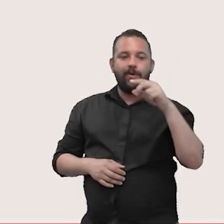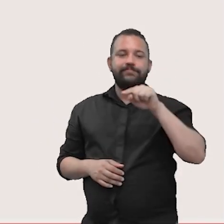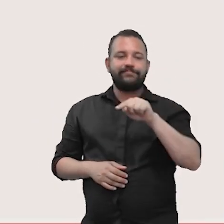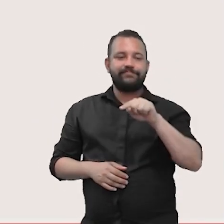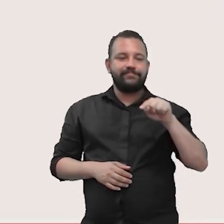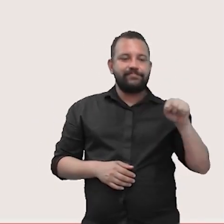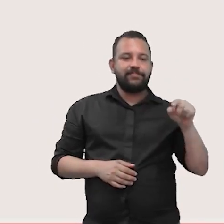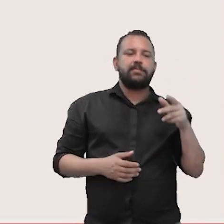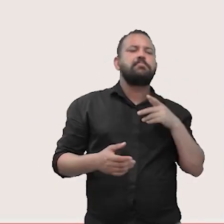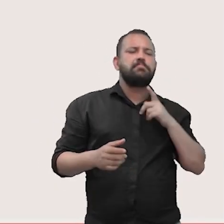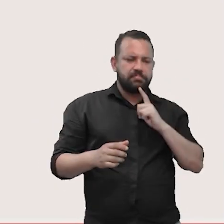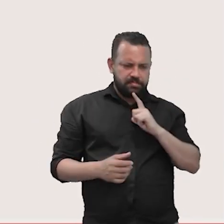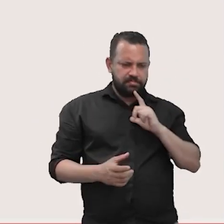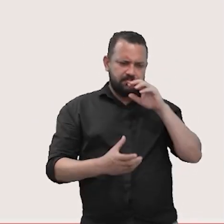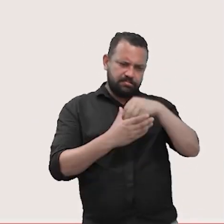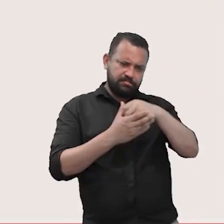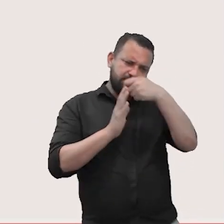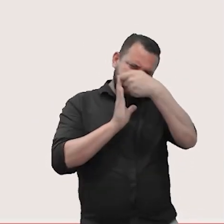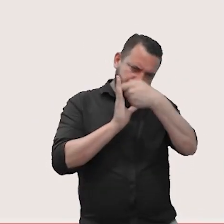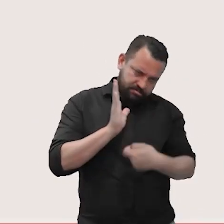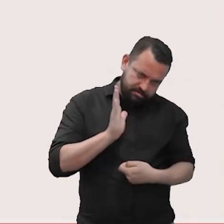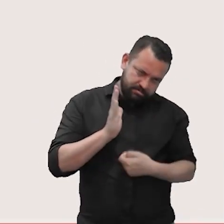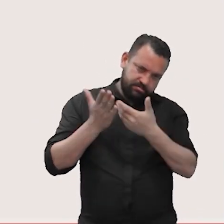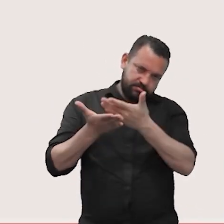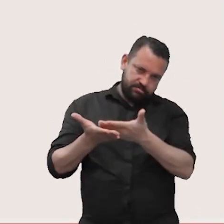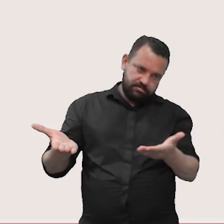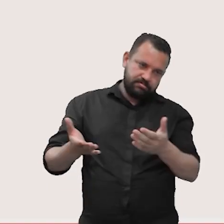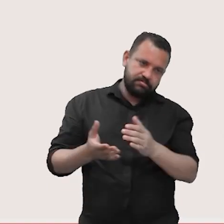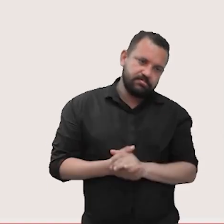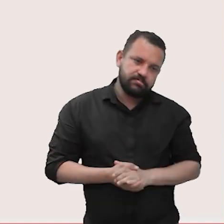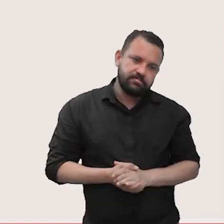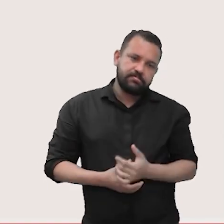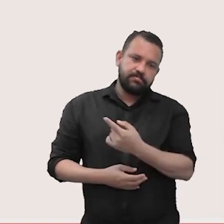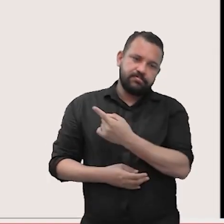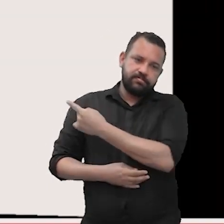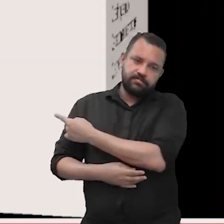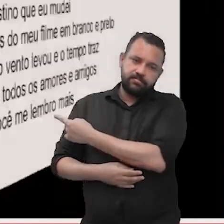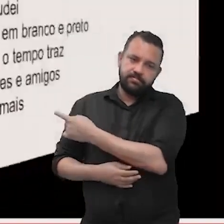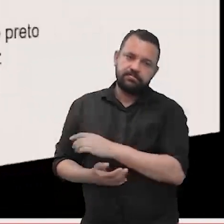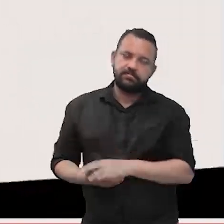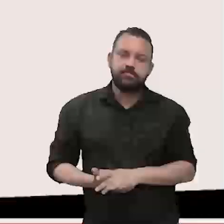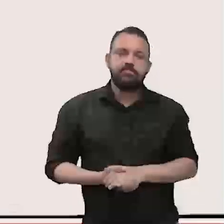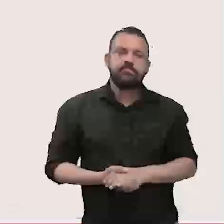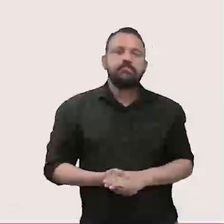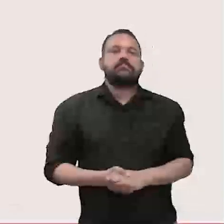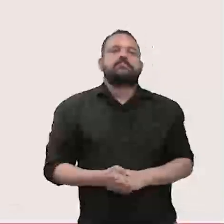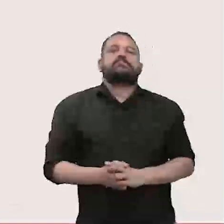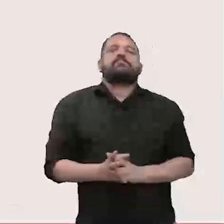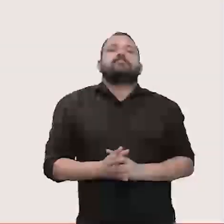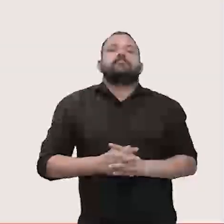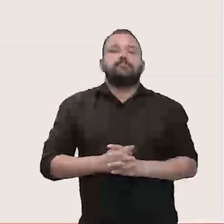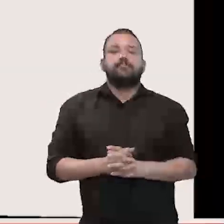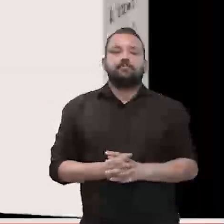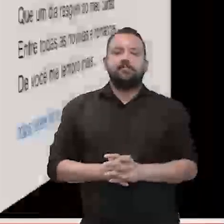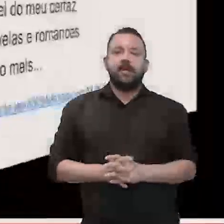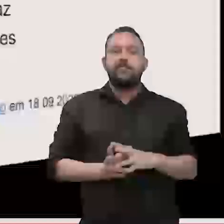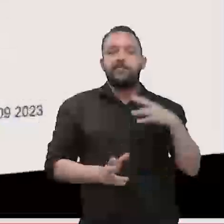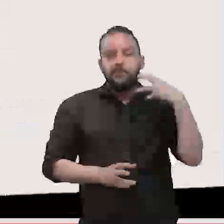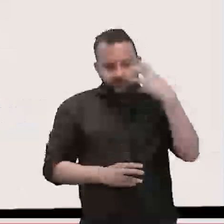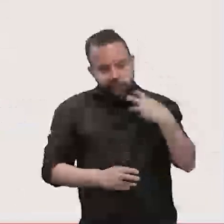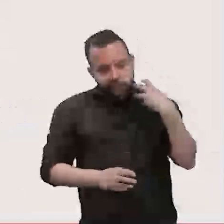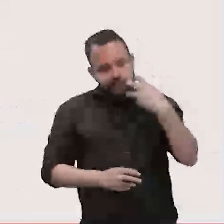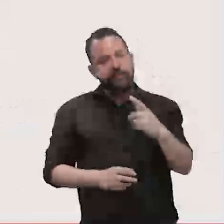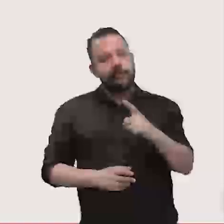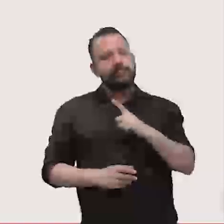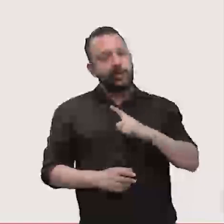comum também em textos que a função expressiva predomina, prevalece. Então, composições musicais, não é?